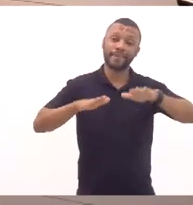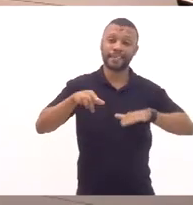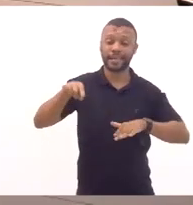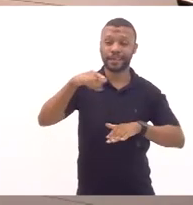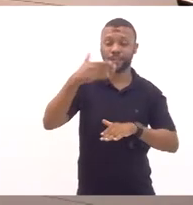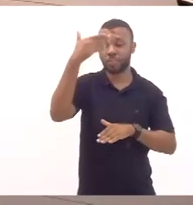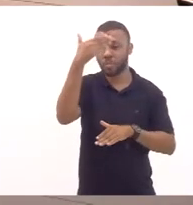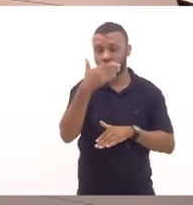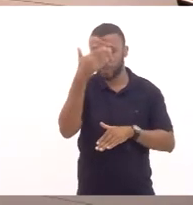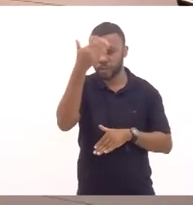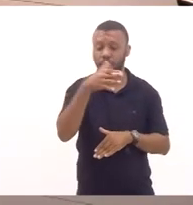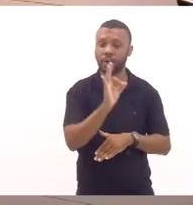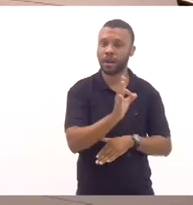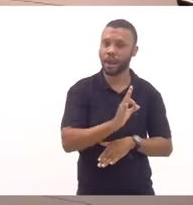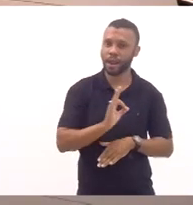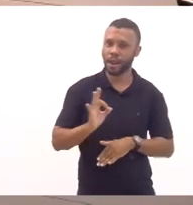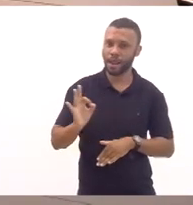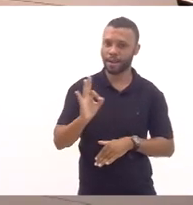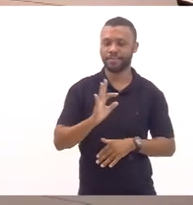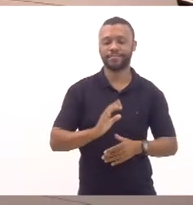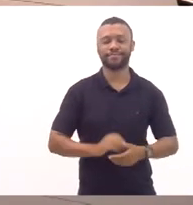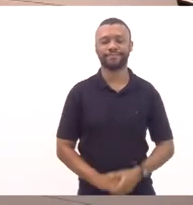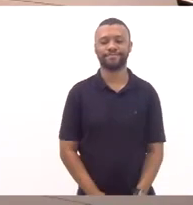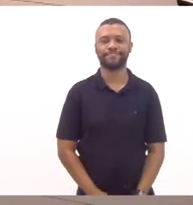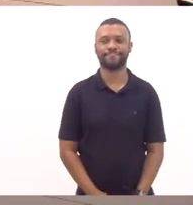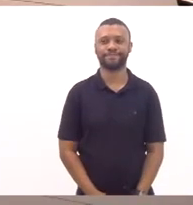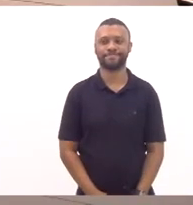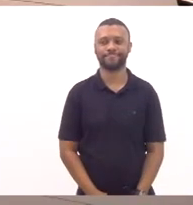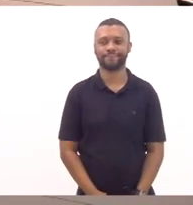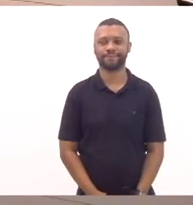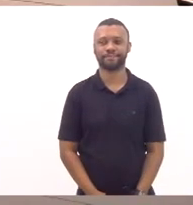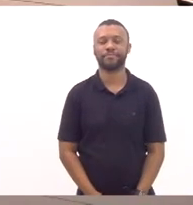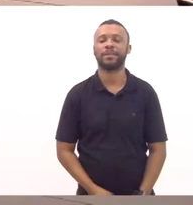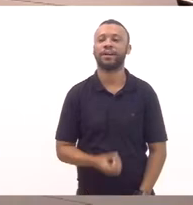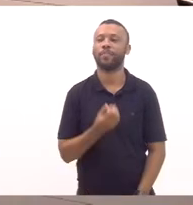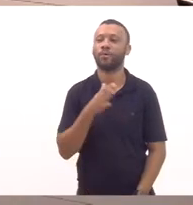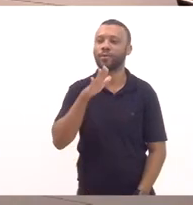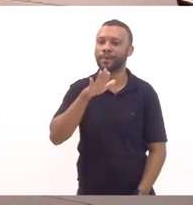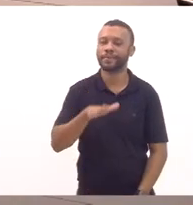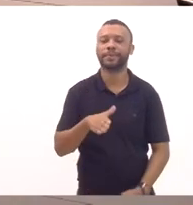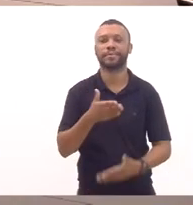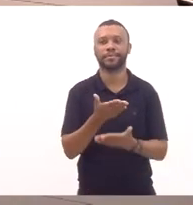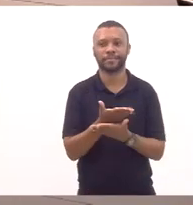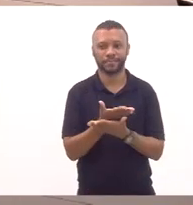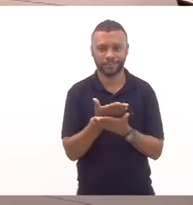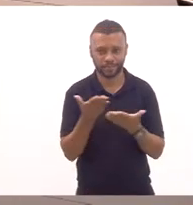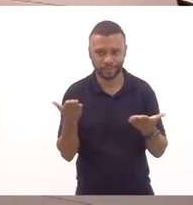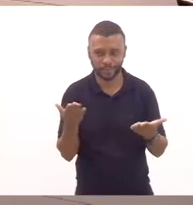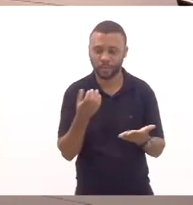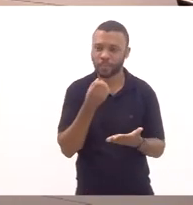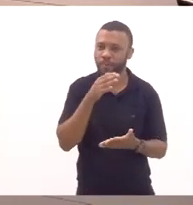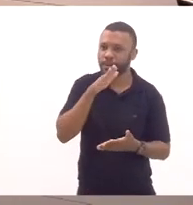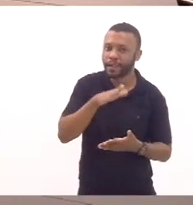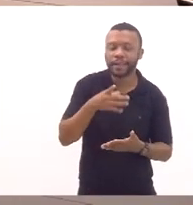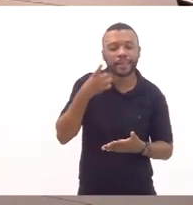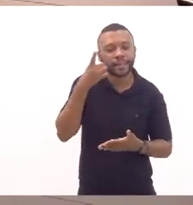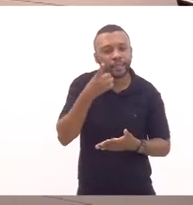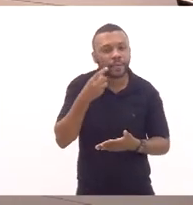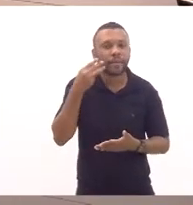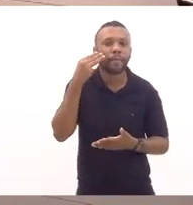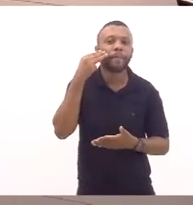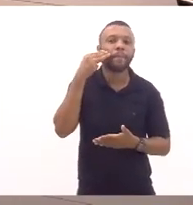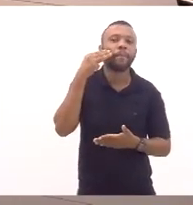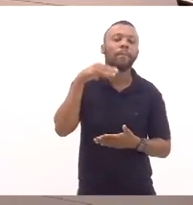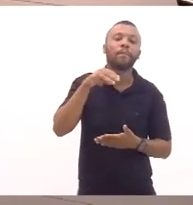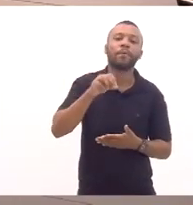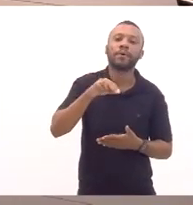estão vendo. Isso. Boa tarde. Boa tarde a todos. Boa tarde, deputada Mônica Francisco.